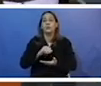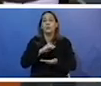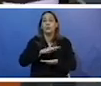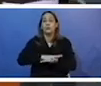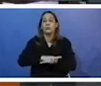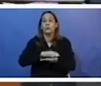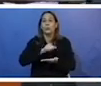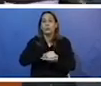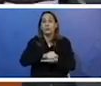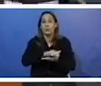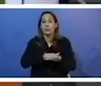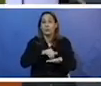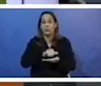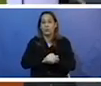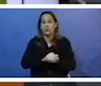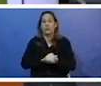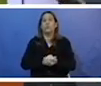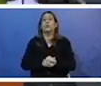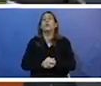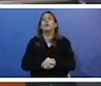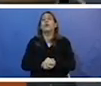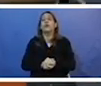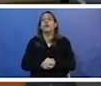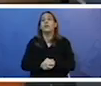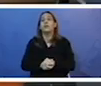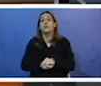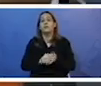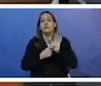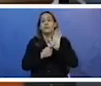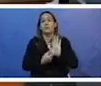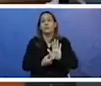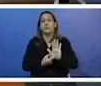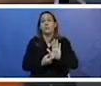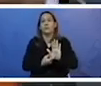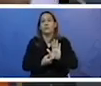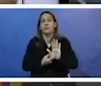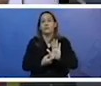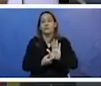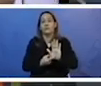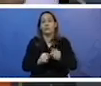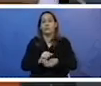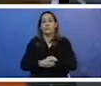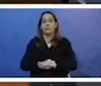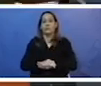dois garotos, filho do maior xilogravurista